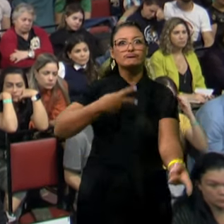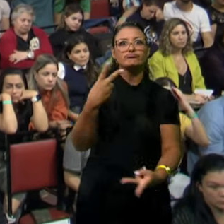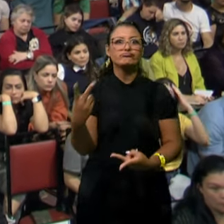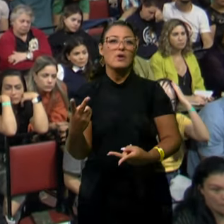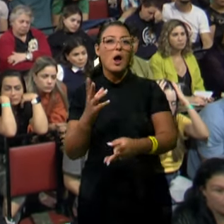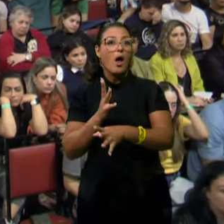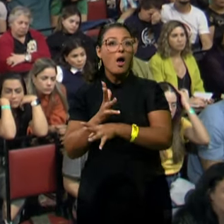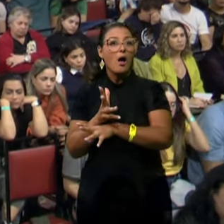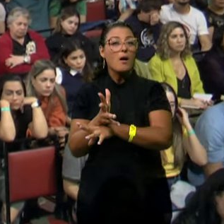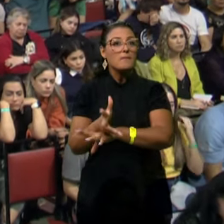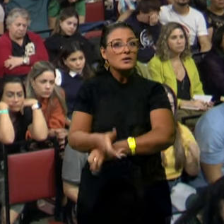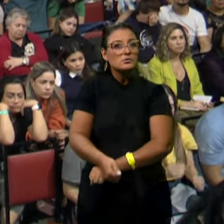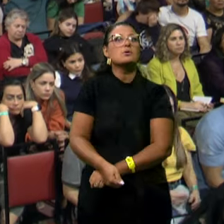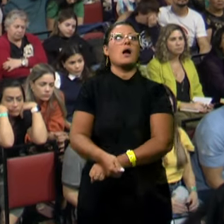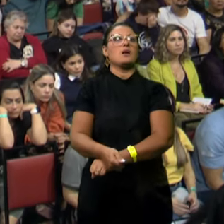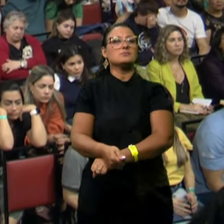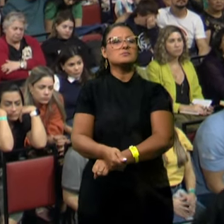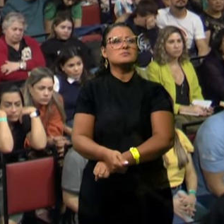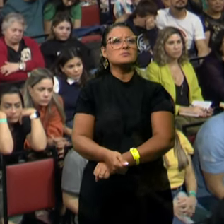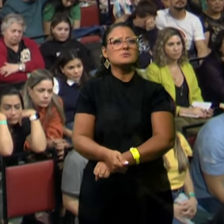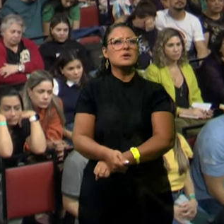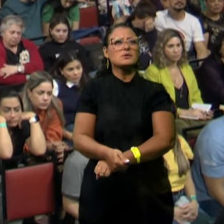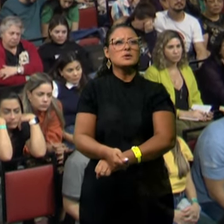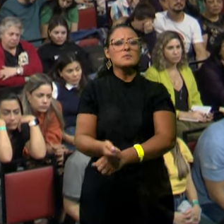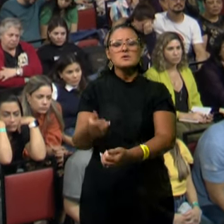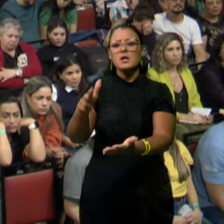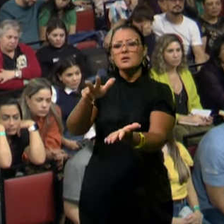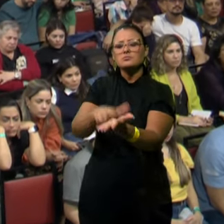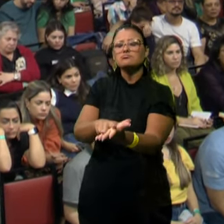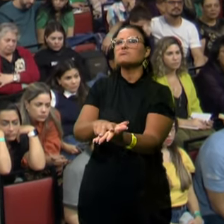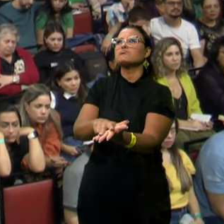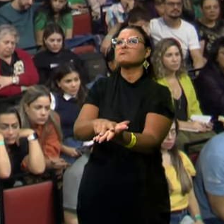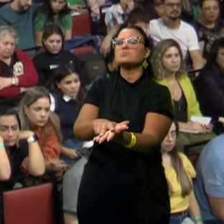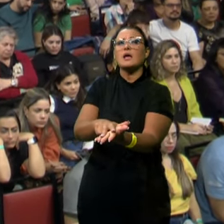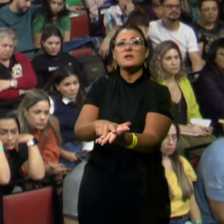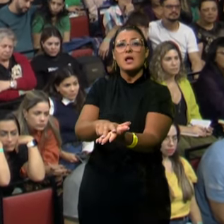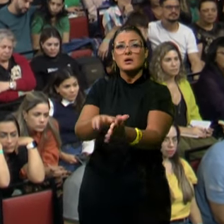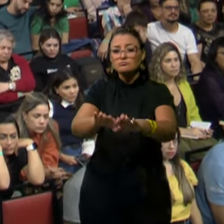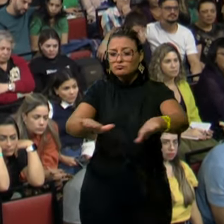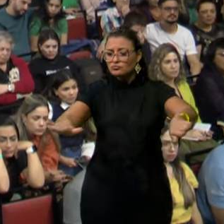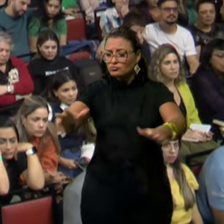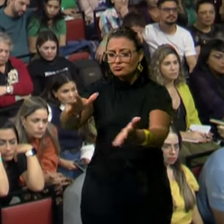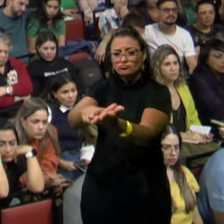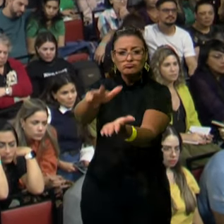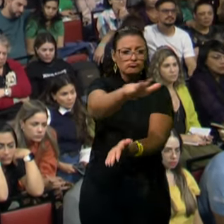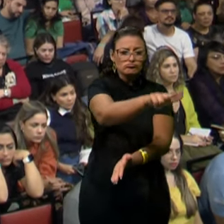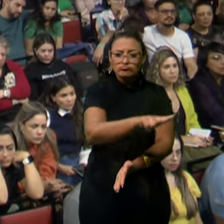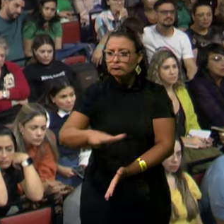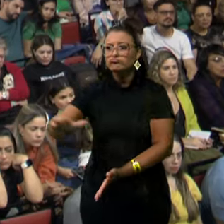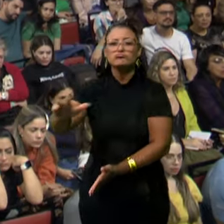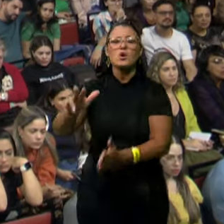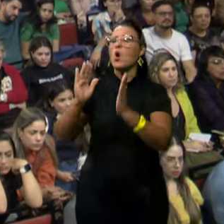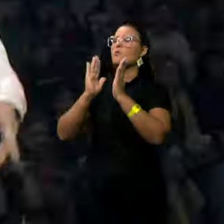um grupo de jovens só se deitar no chão do tempo para começar a namorar era uma hora duas horas três horas quatro horas